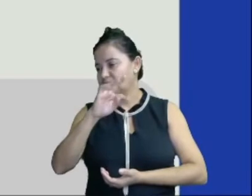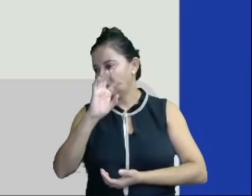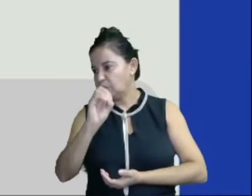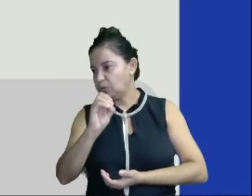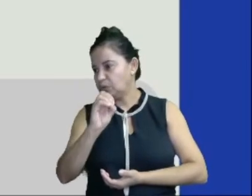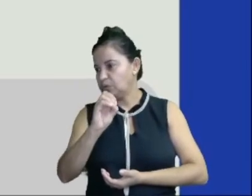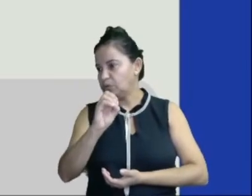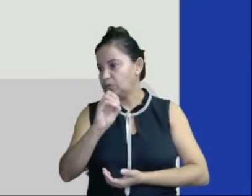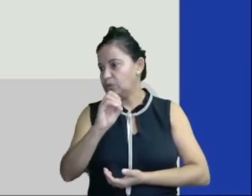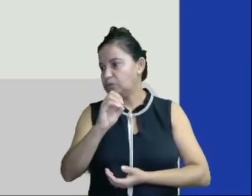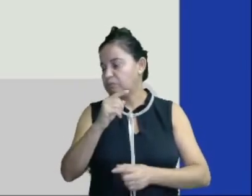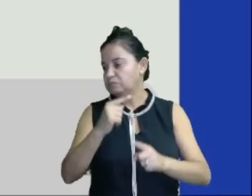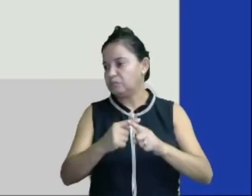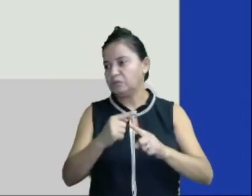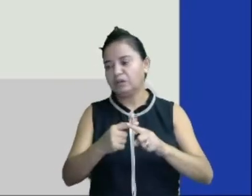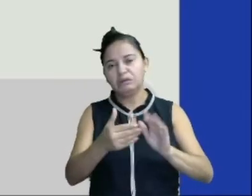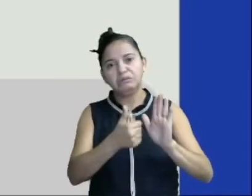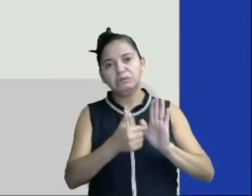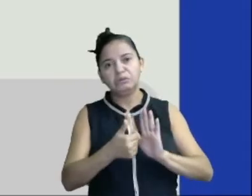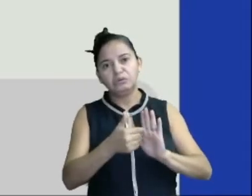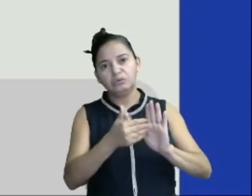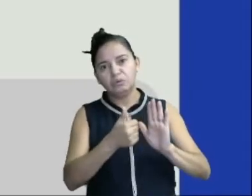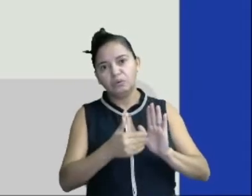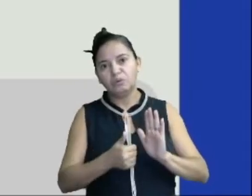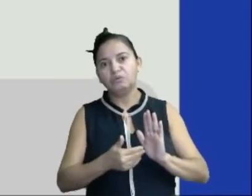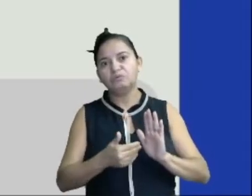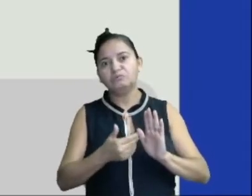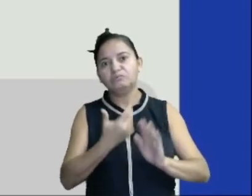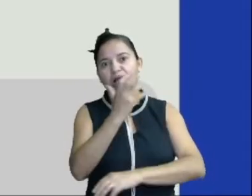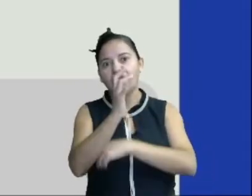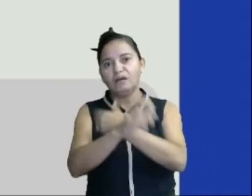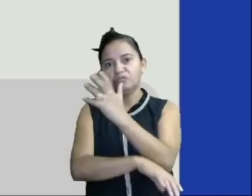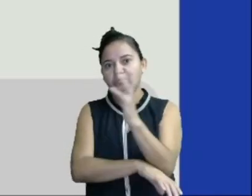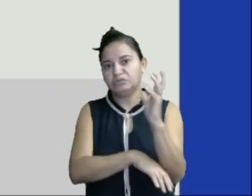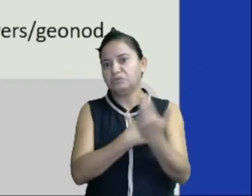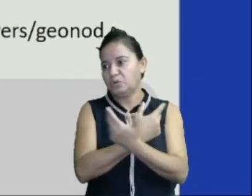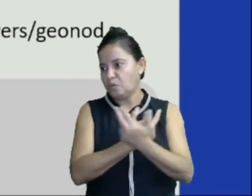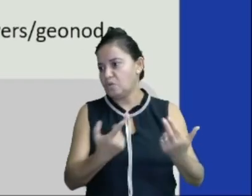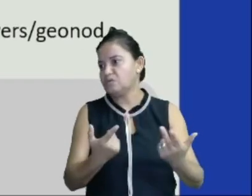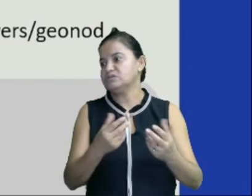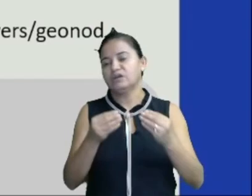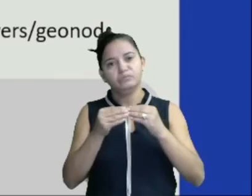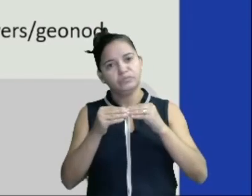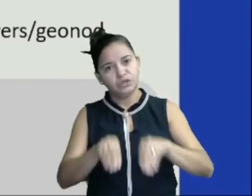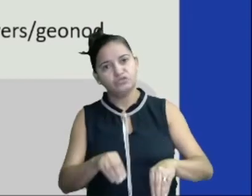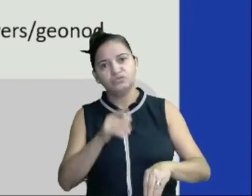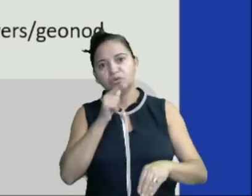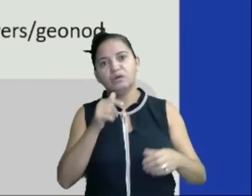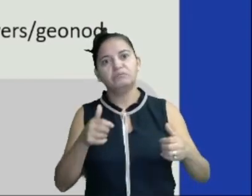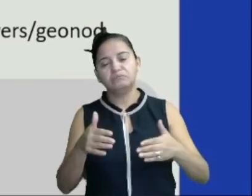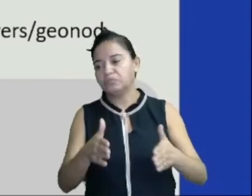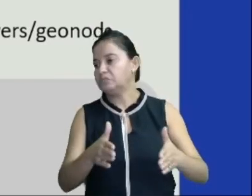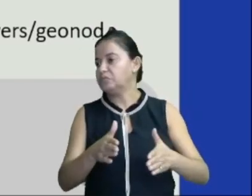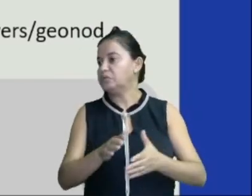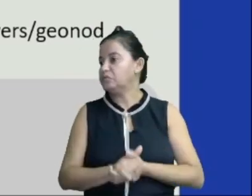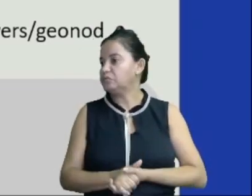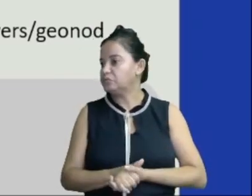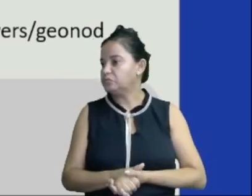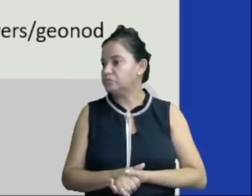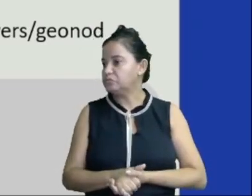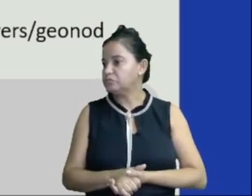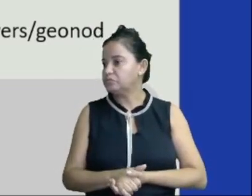porque houve a retirada da mata ciliar e então esse rio foi assoreado. Aqui a gente